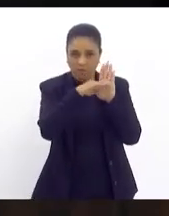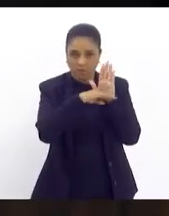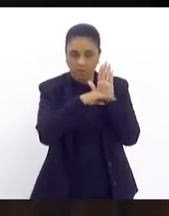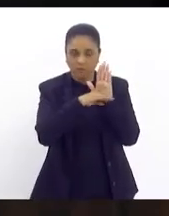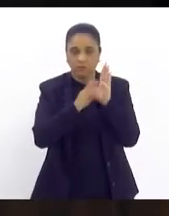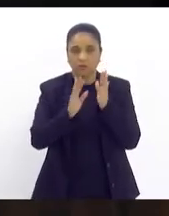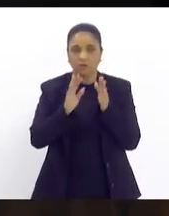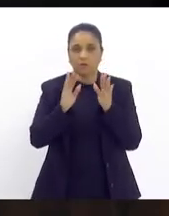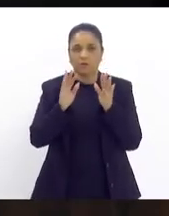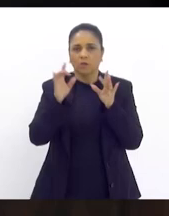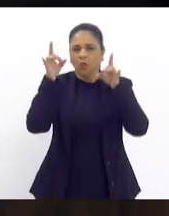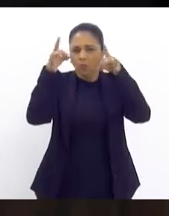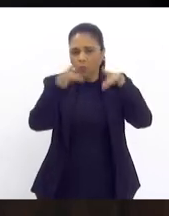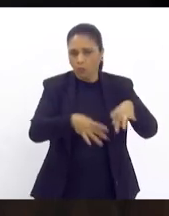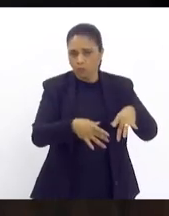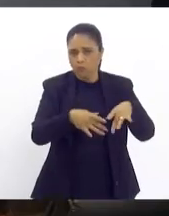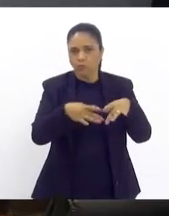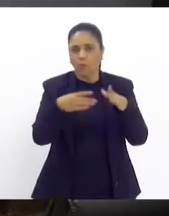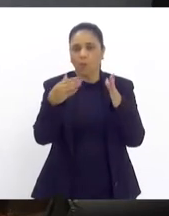projeto Deputados